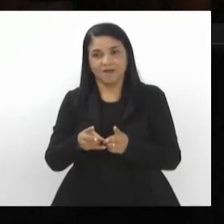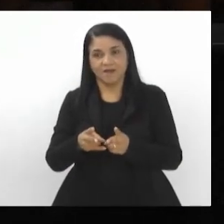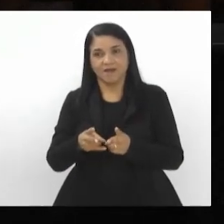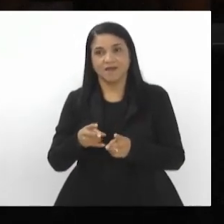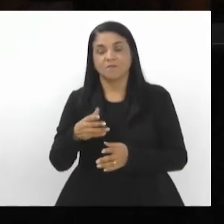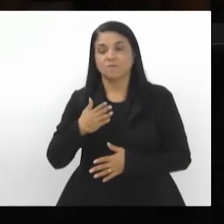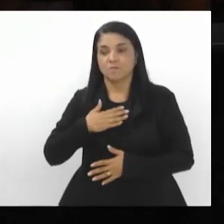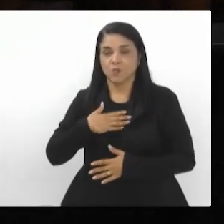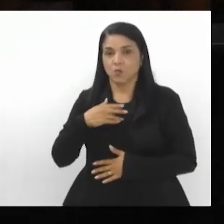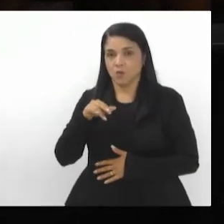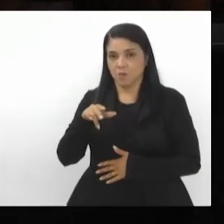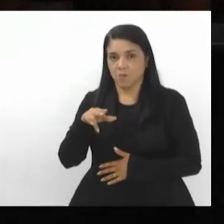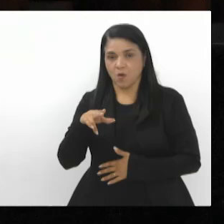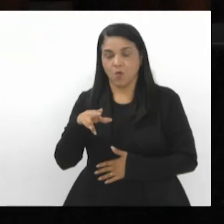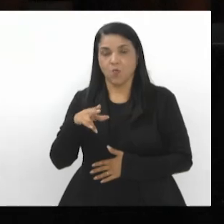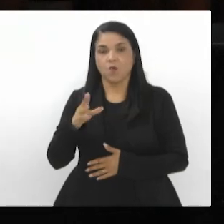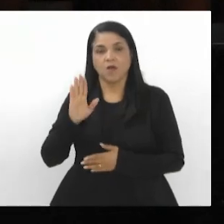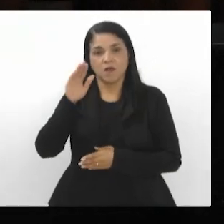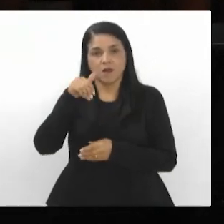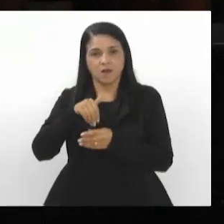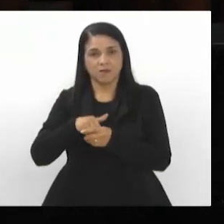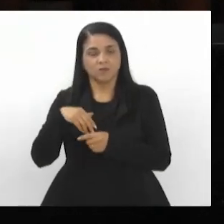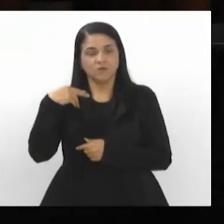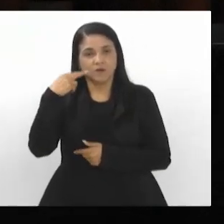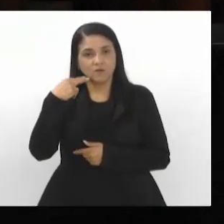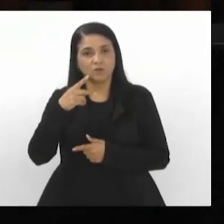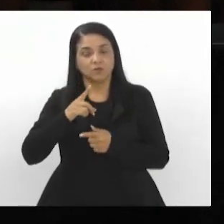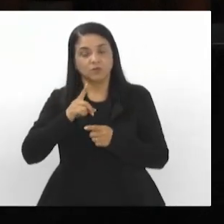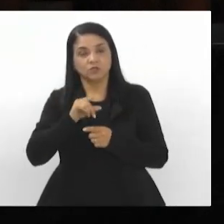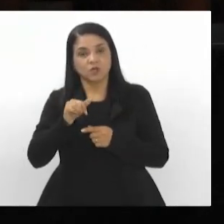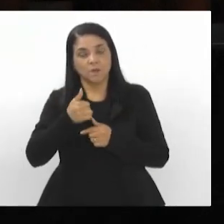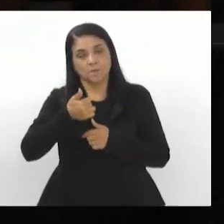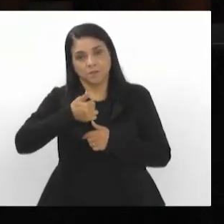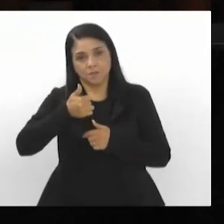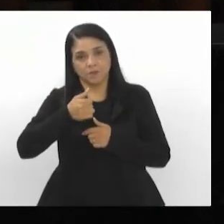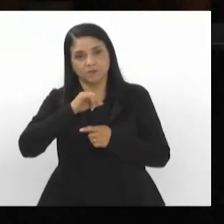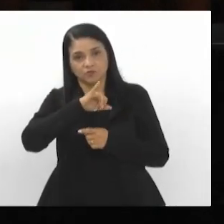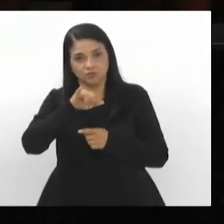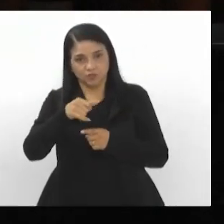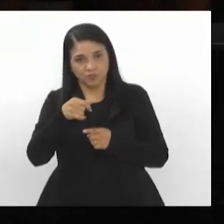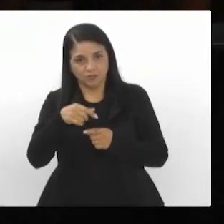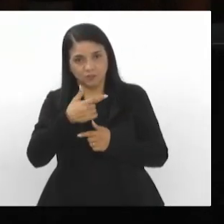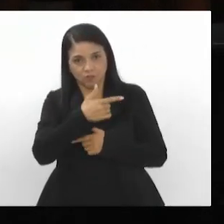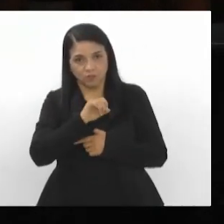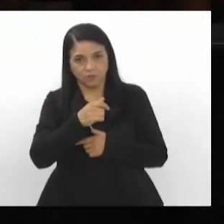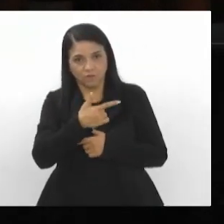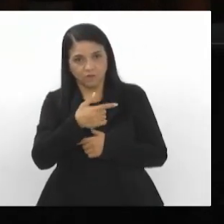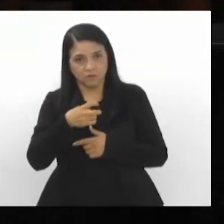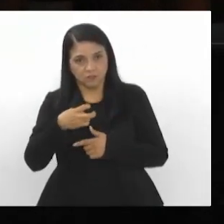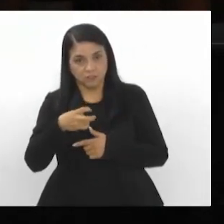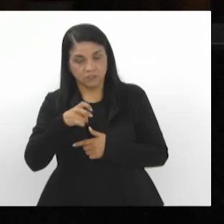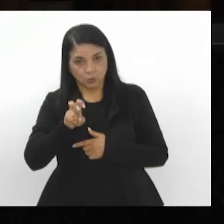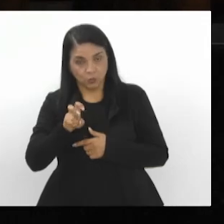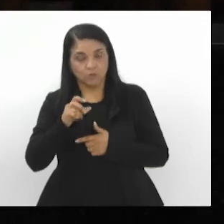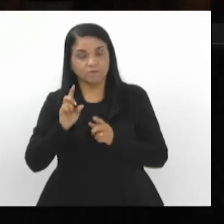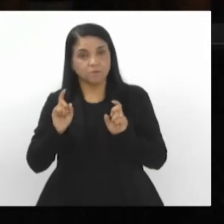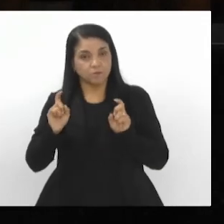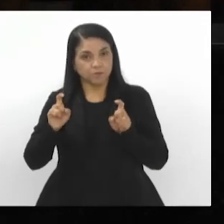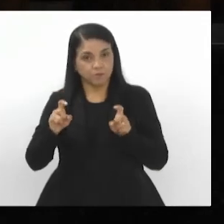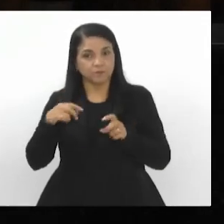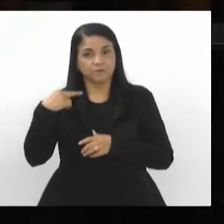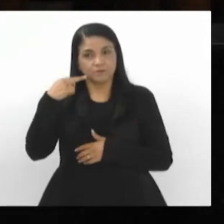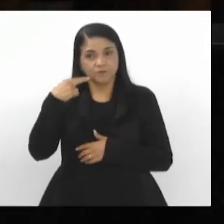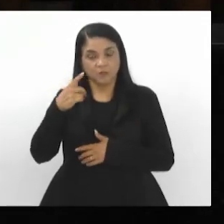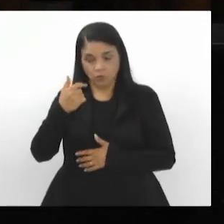vereador na capital, a partir de 1º de janeiro de 2025. ele vai ser empossado vereador, e não será o braço